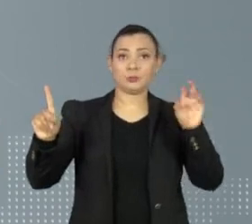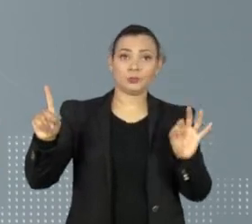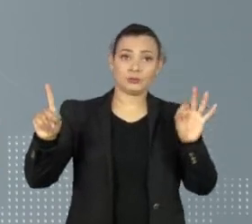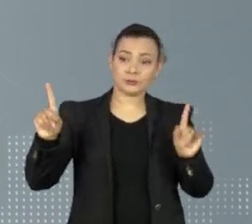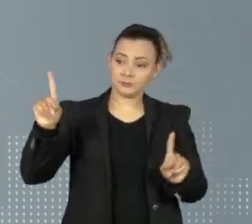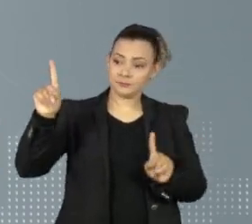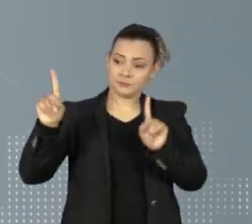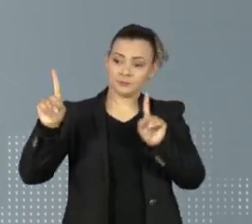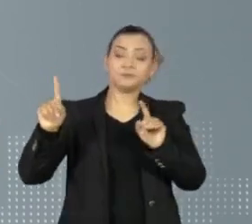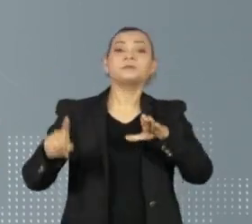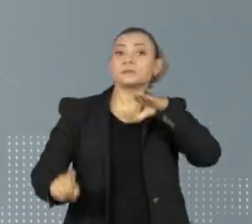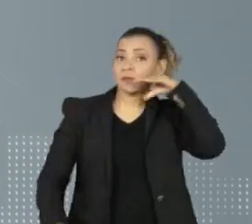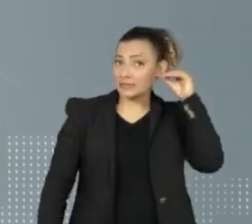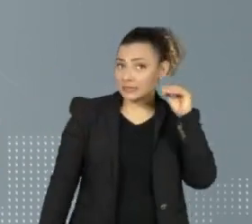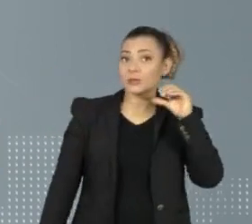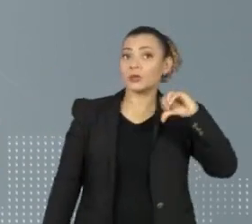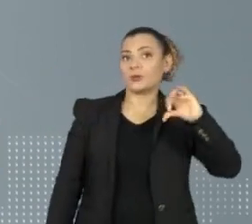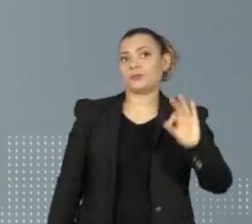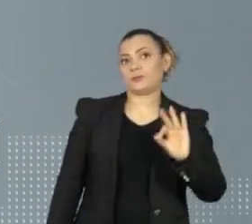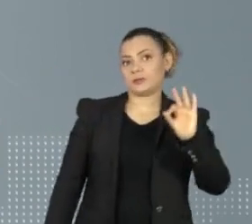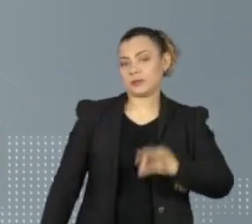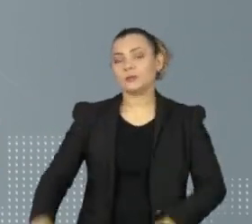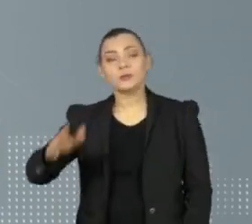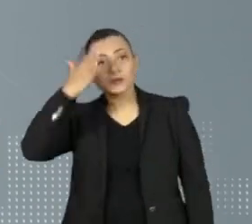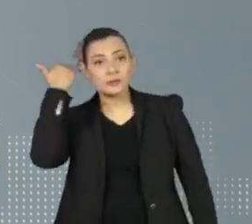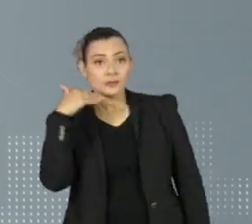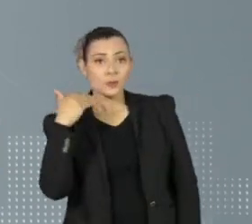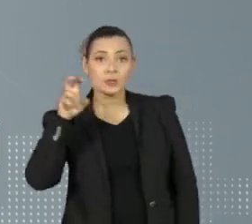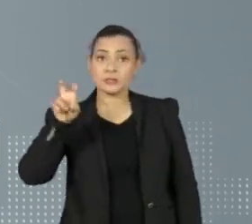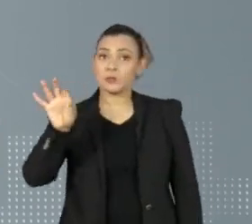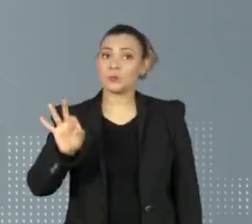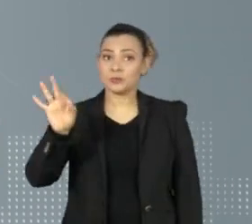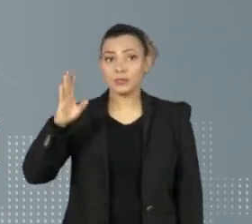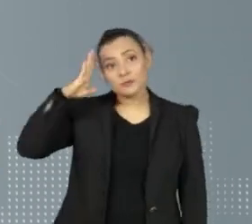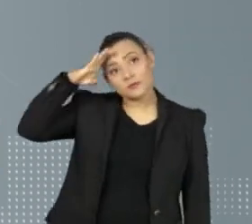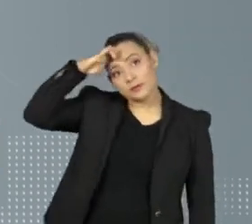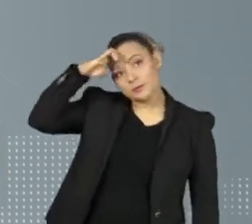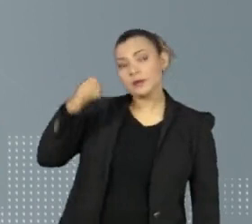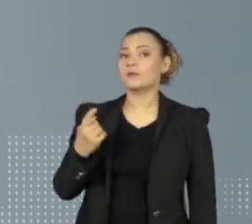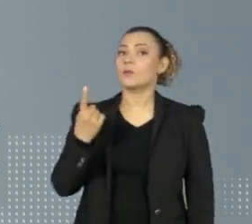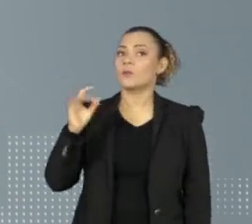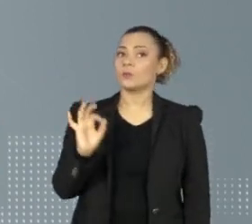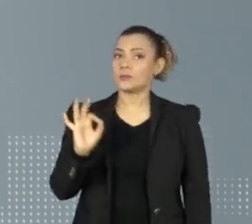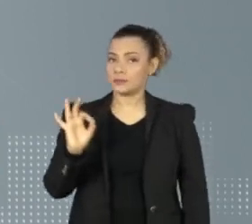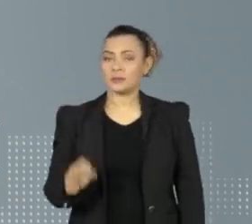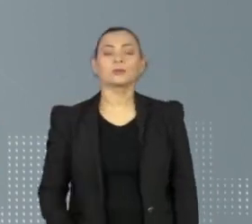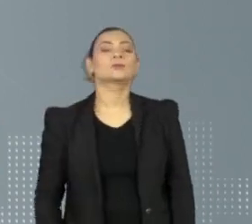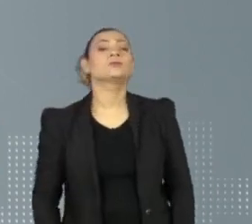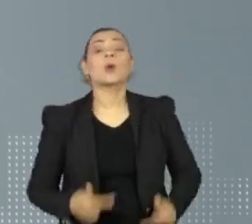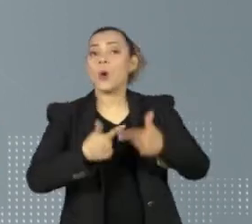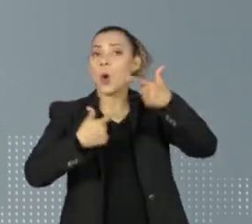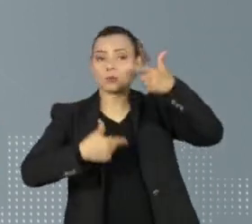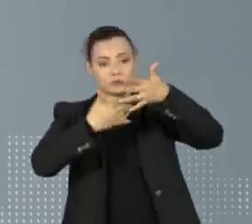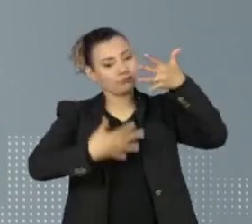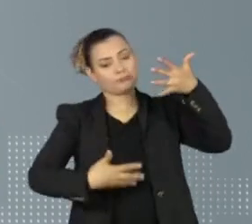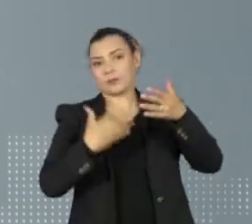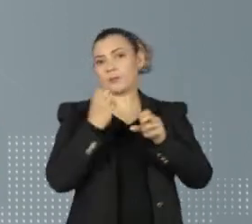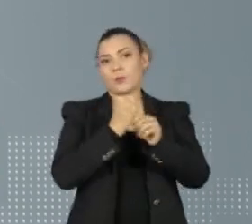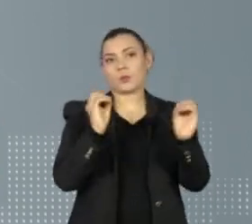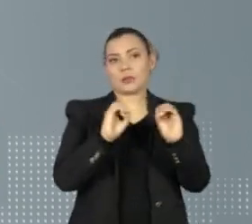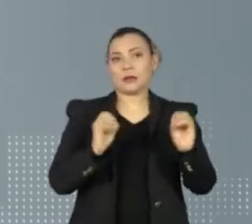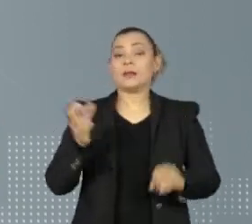35 Ciro ao terceiro com nove Simony aparece com 5 e Felipe da Vila um os demais não pontuaram